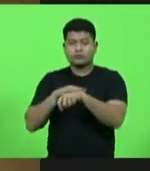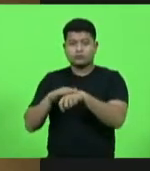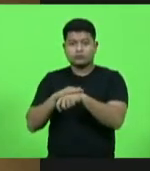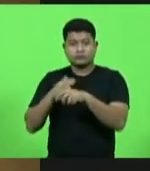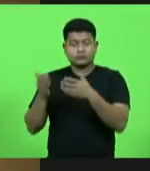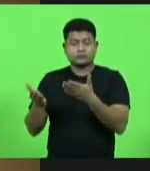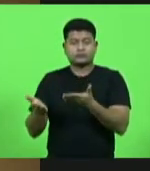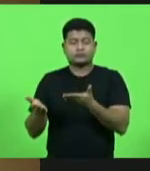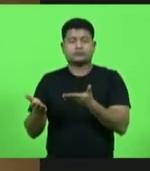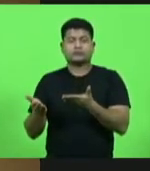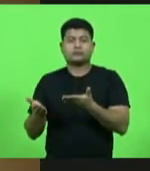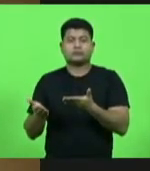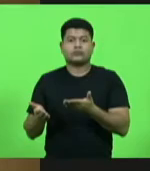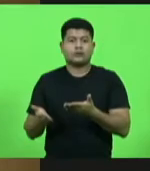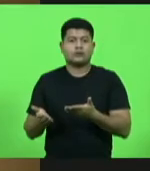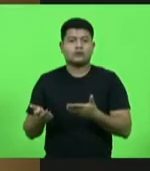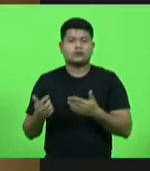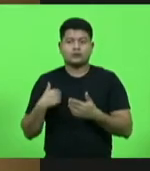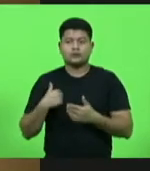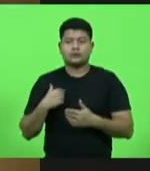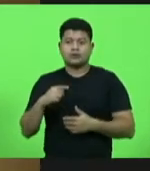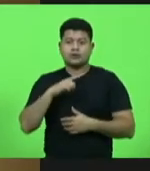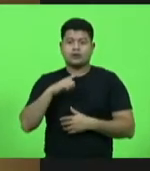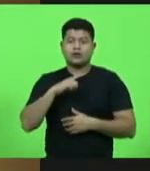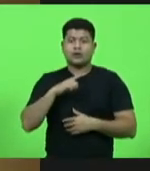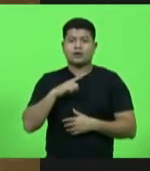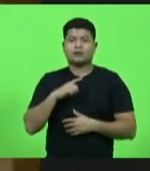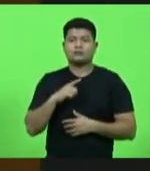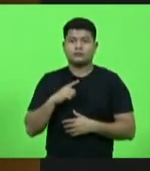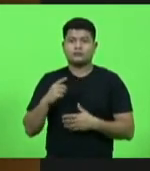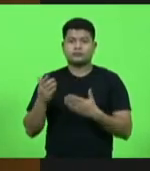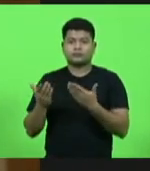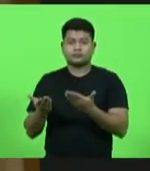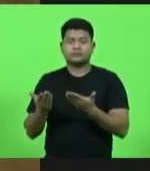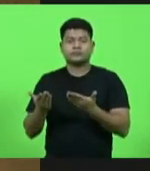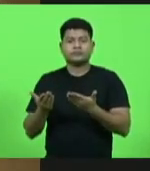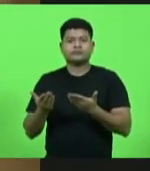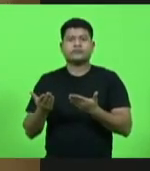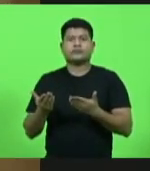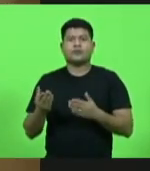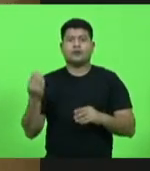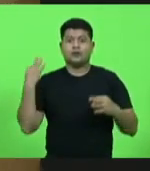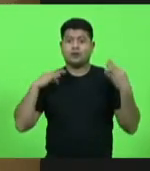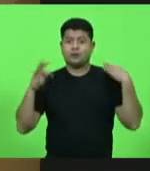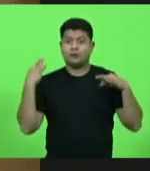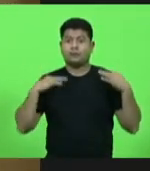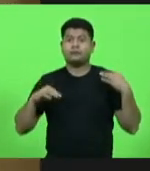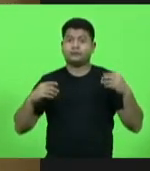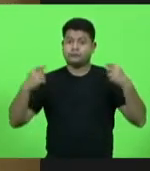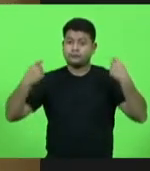sobre a situação do turismo, né, catarinense, e precisamente, senhor presidente,